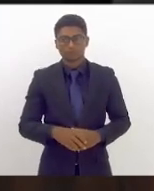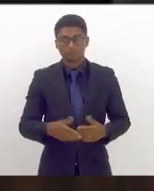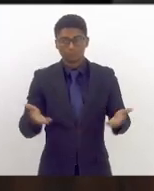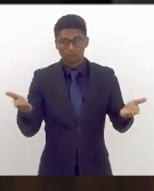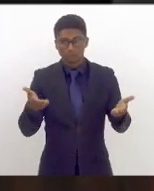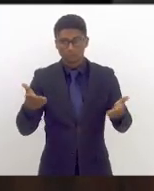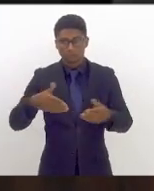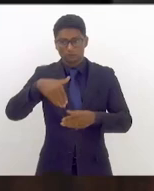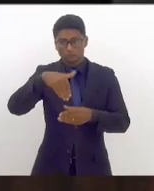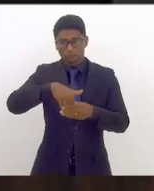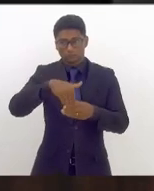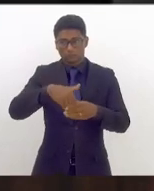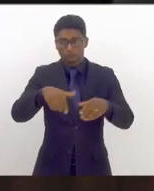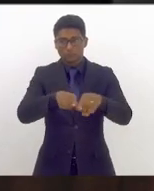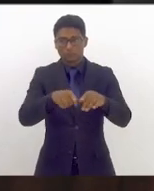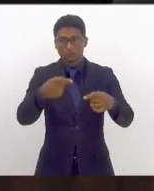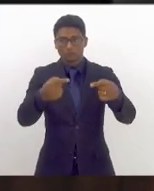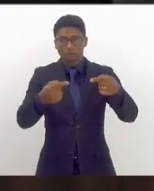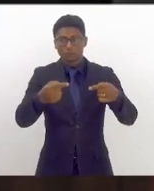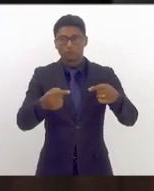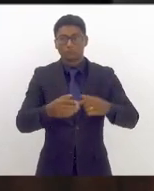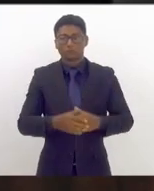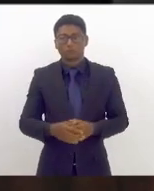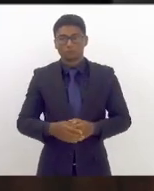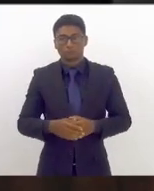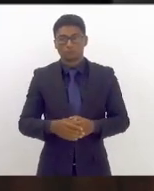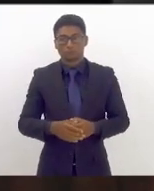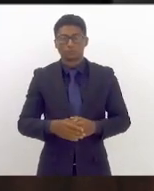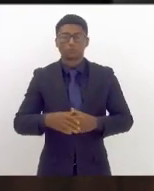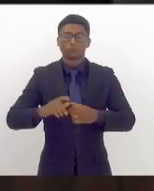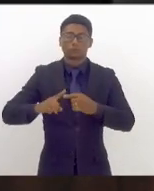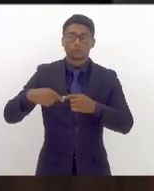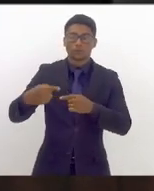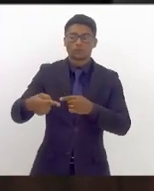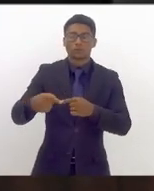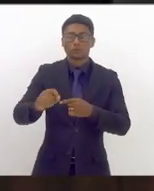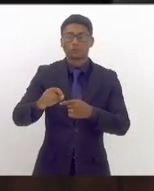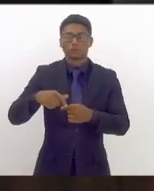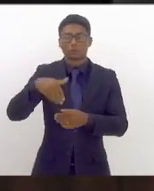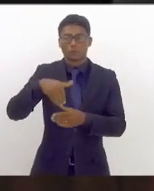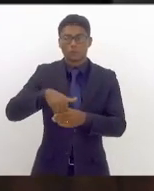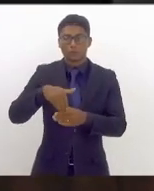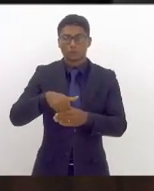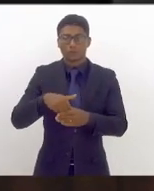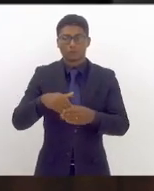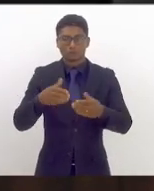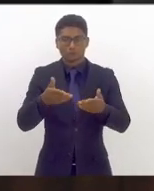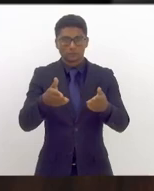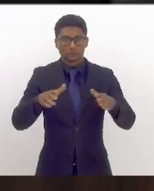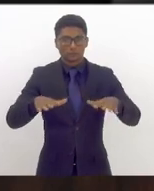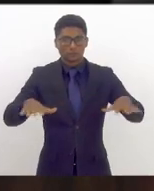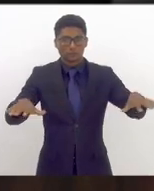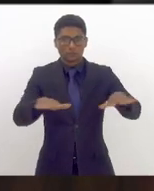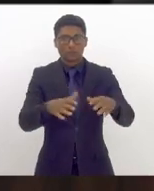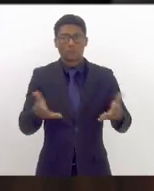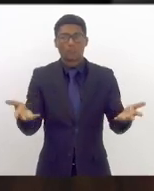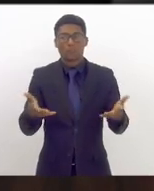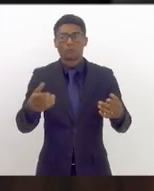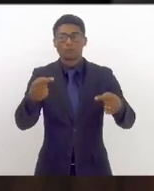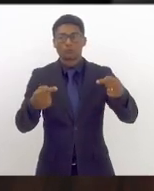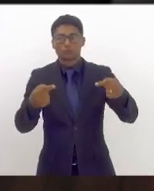votar discutir E aí conseguindo depois de vossas excelências então em